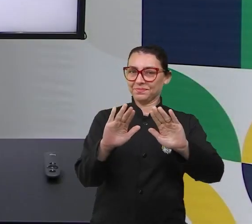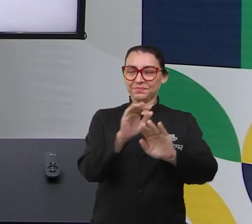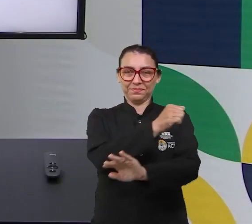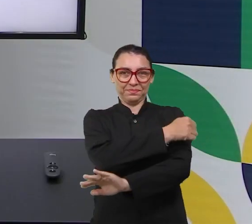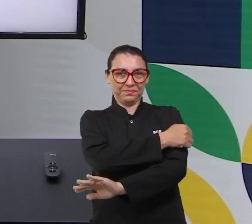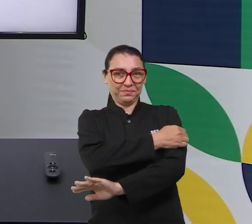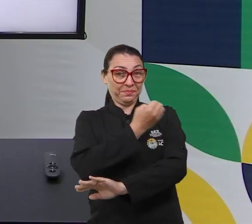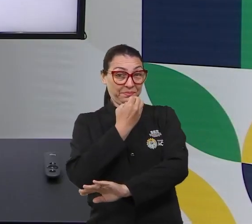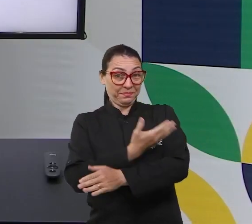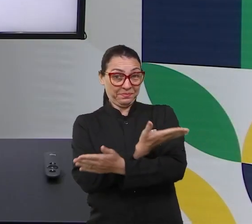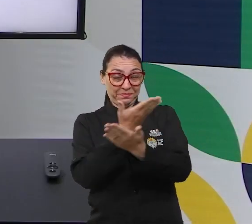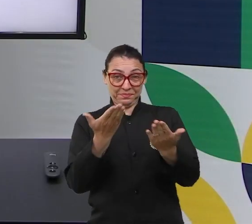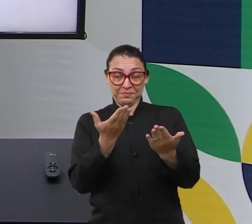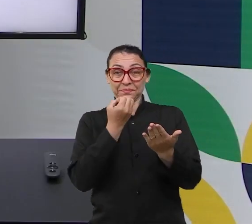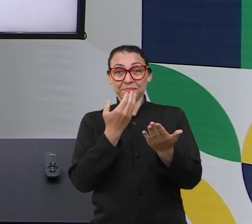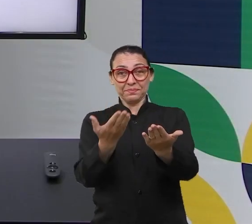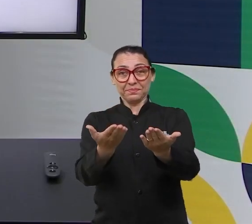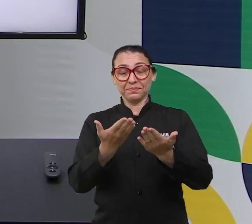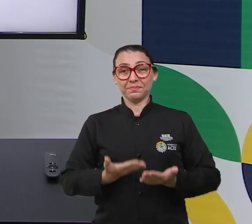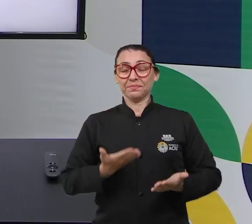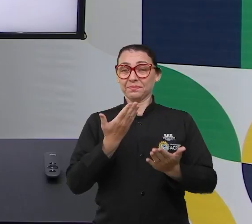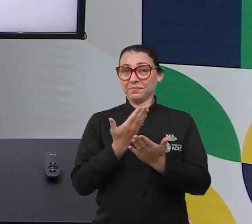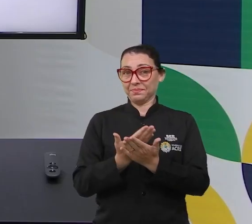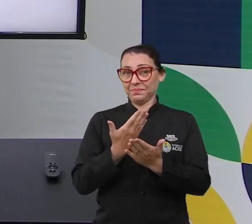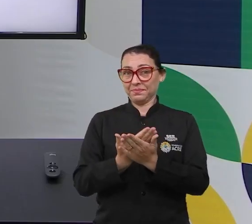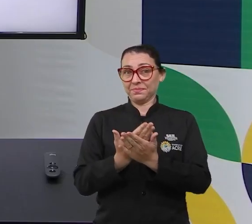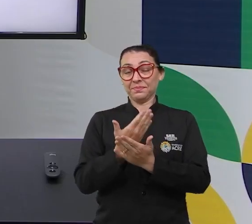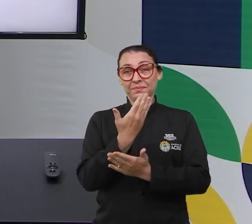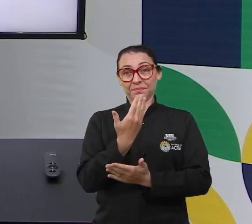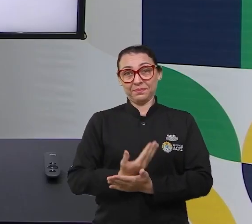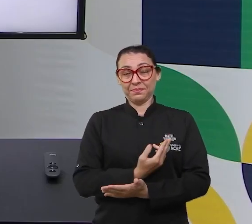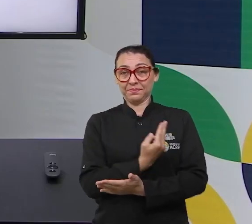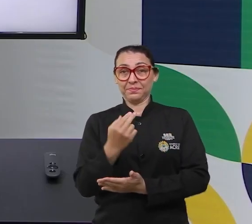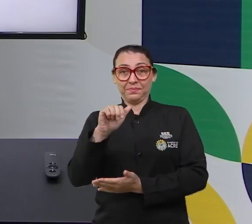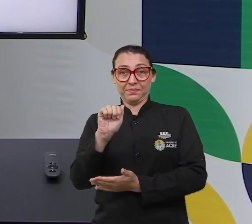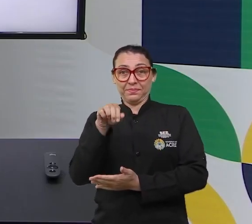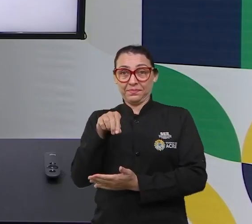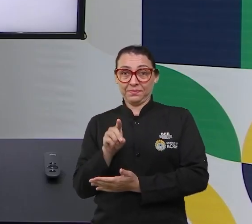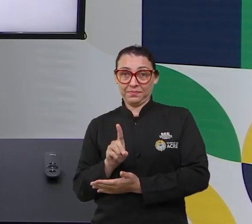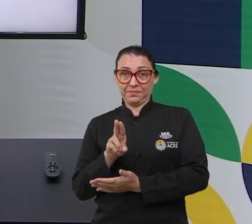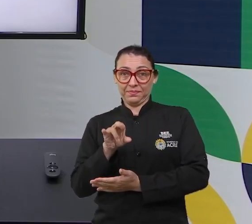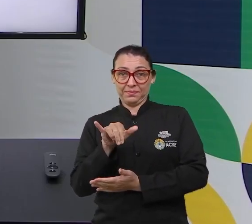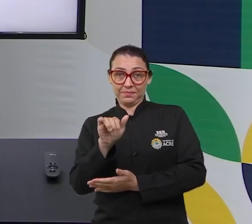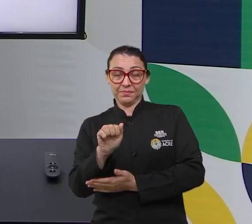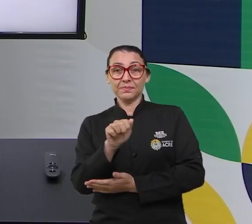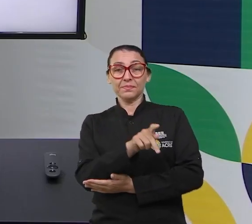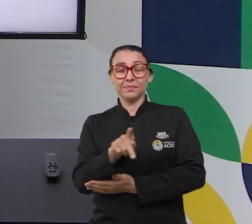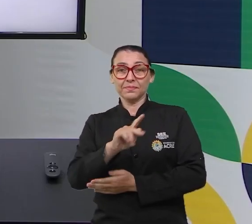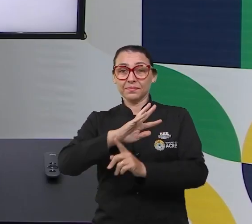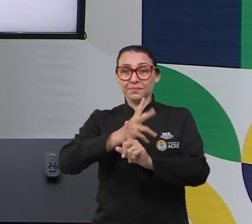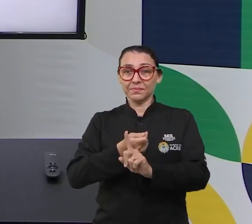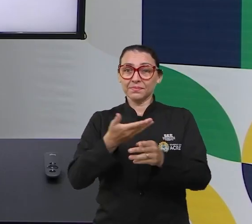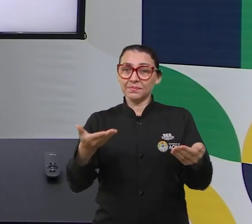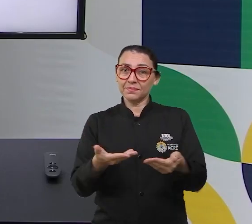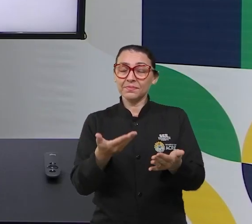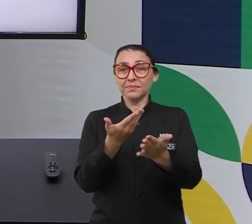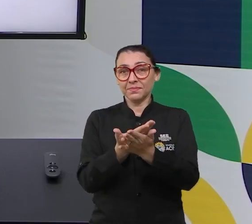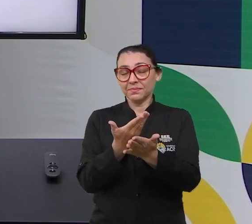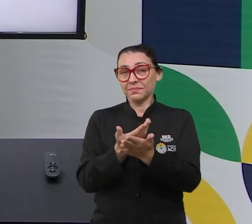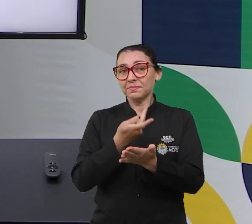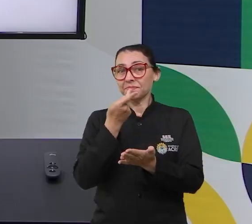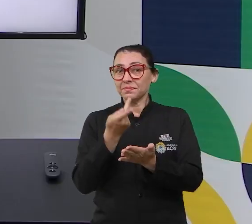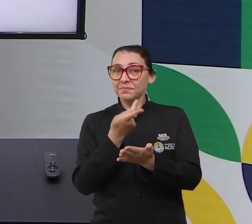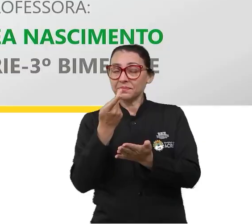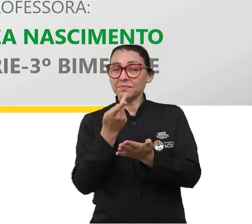Olá, estudante, tudo bem? Seja bem-vindo a mais uma aula. Eu sou Andréia, sou professora de arte e a nossa aula de hoje vai